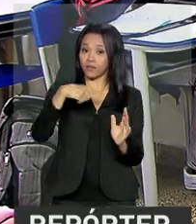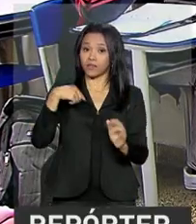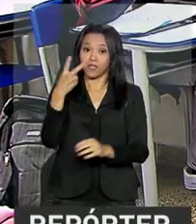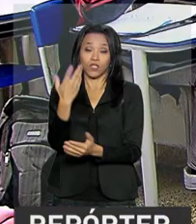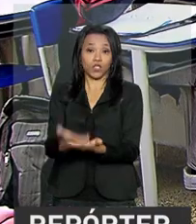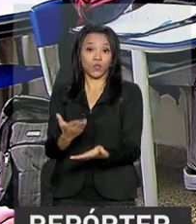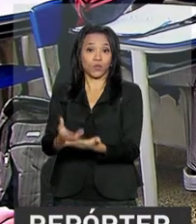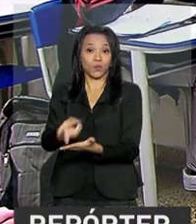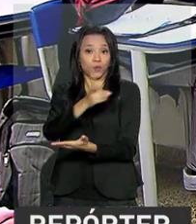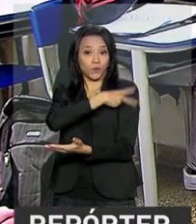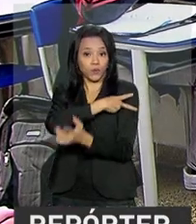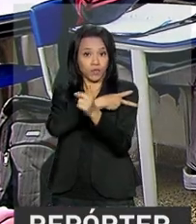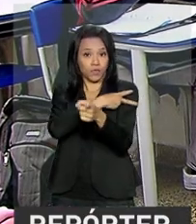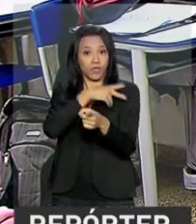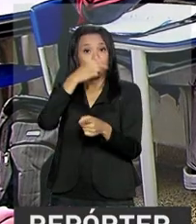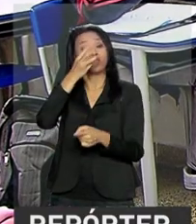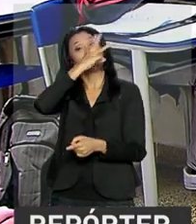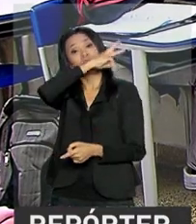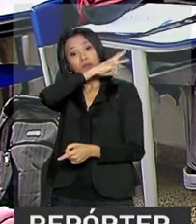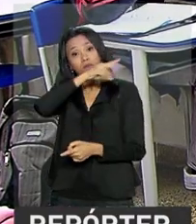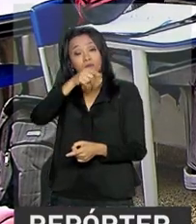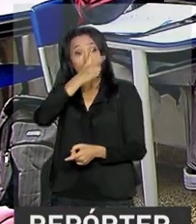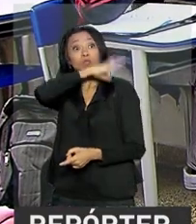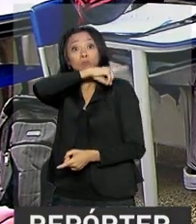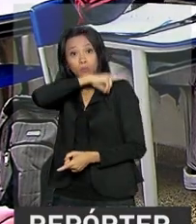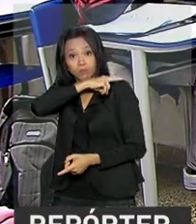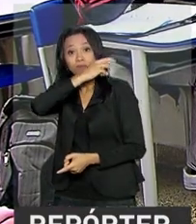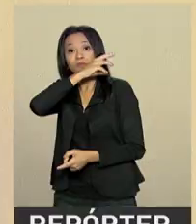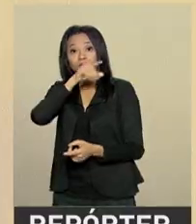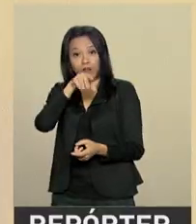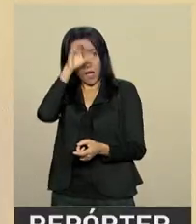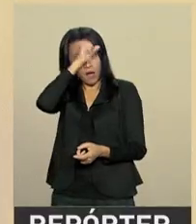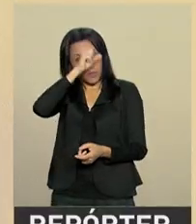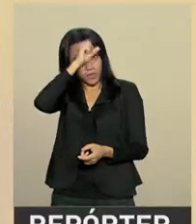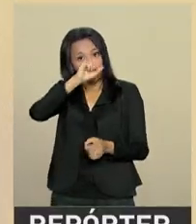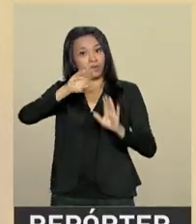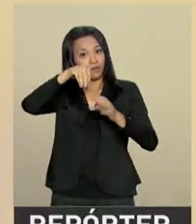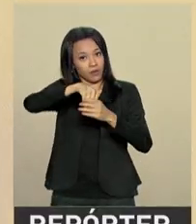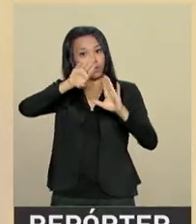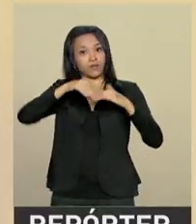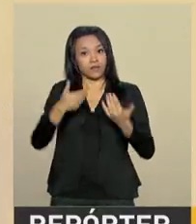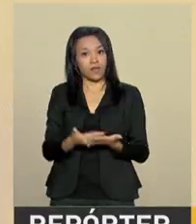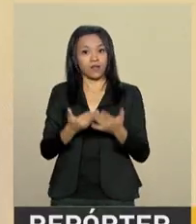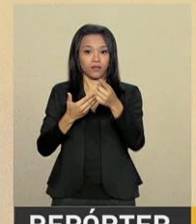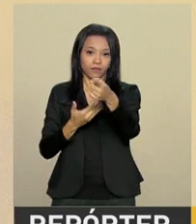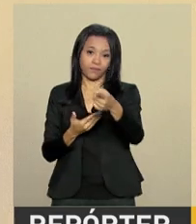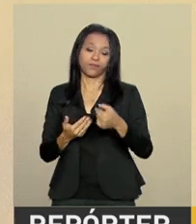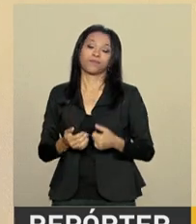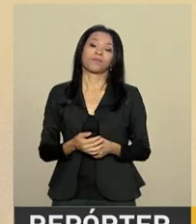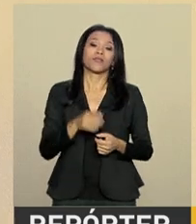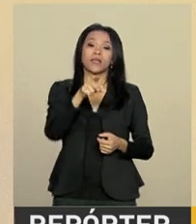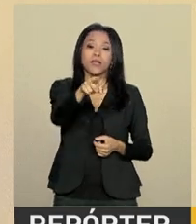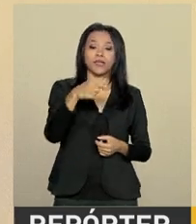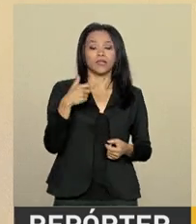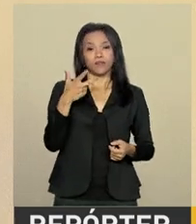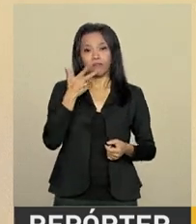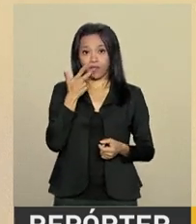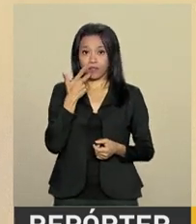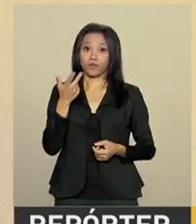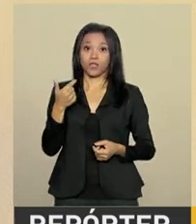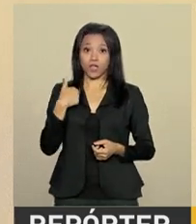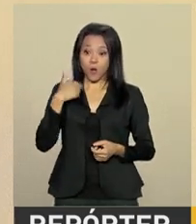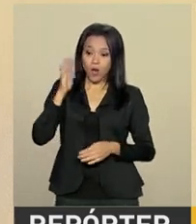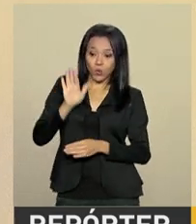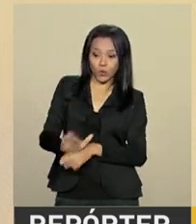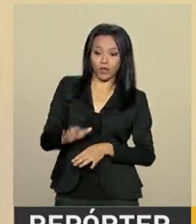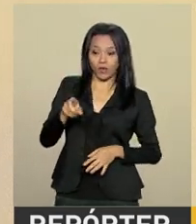pública do distrito federal aprende além da sala de aula só de saber que a partida no momento eu ajudei